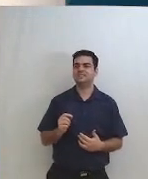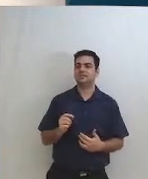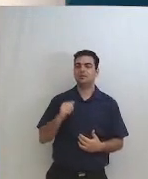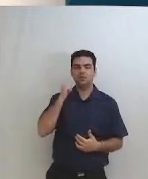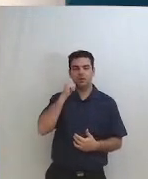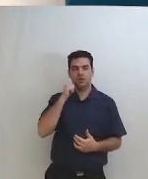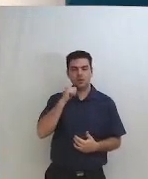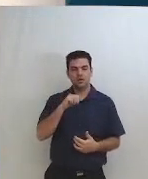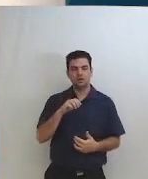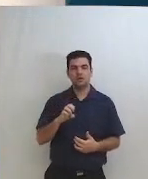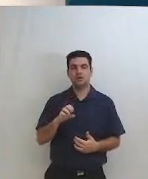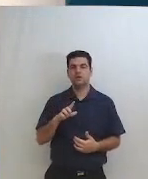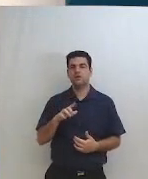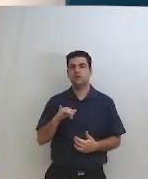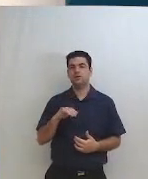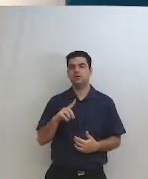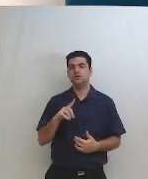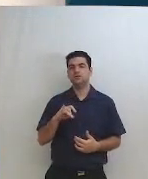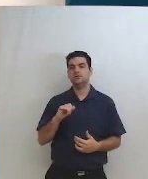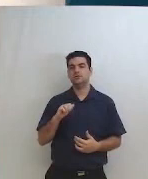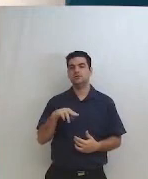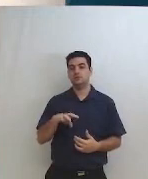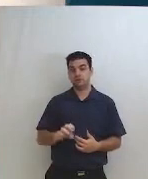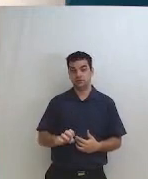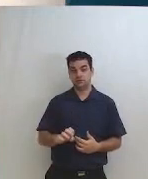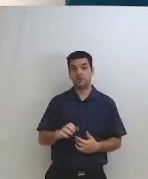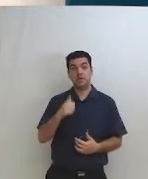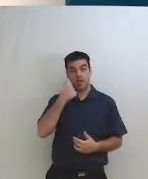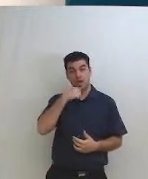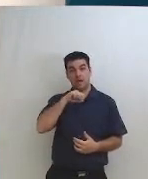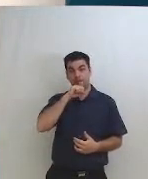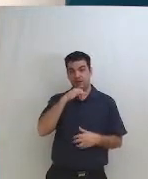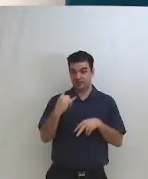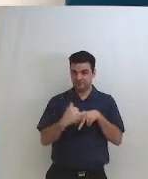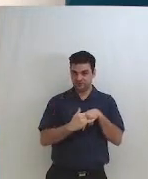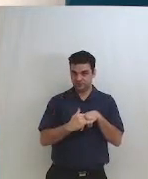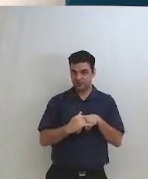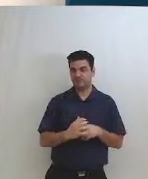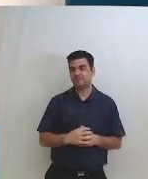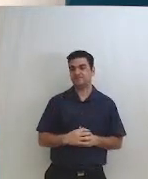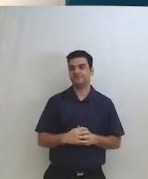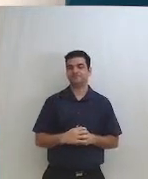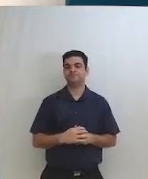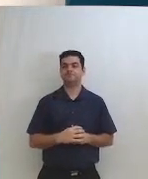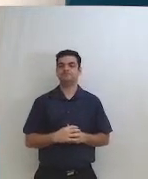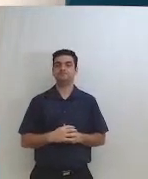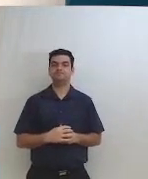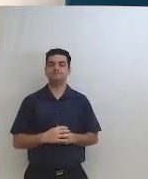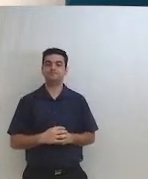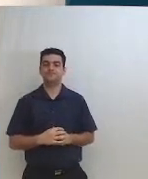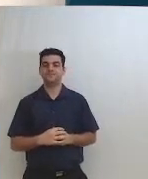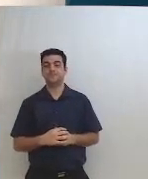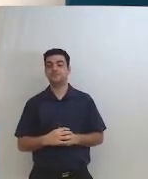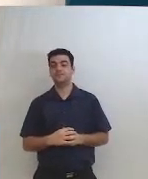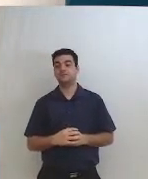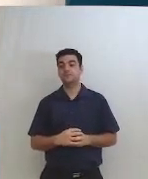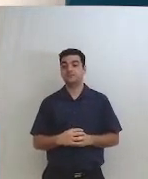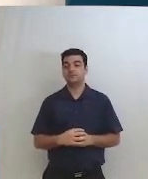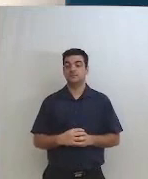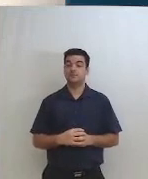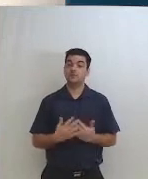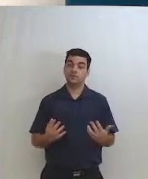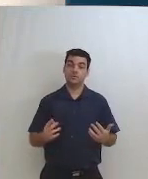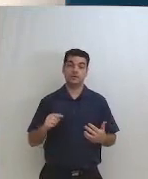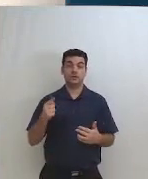da Silva Costa, genitora da vítima. Ela diz claramente que, quando do sepultamento